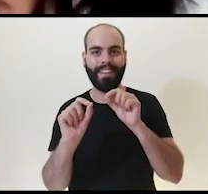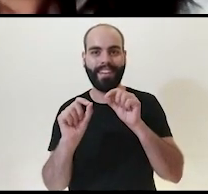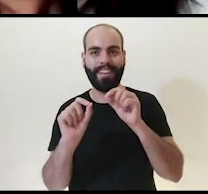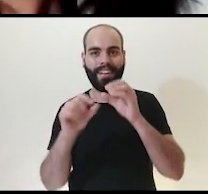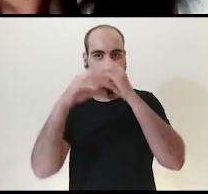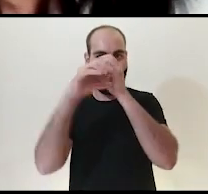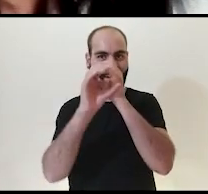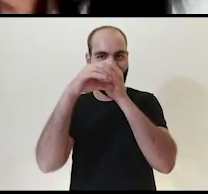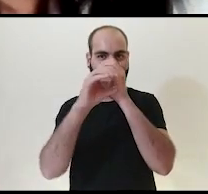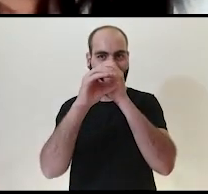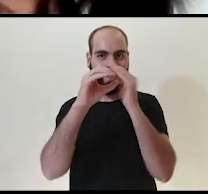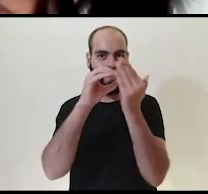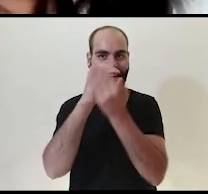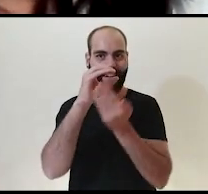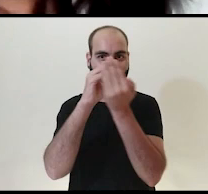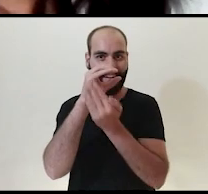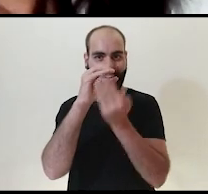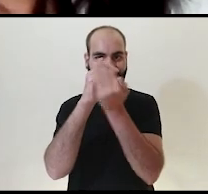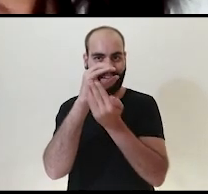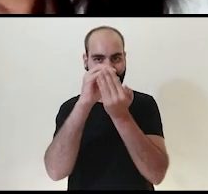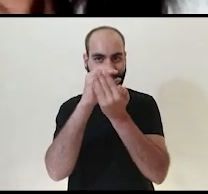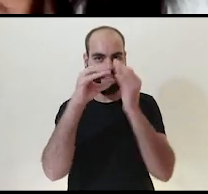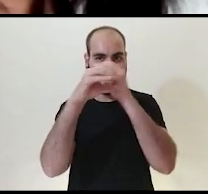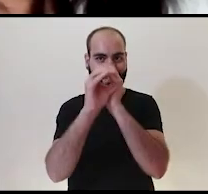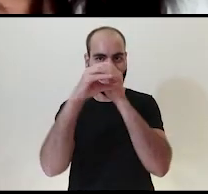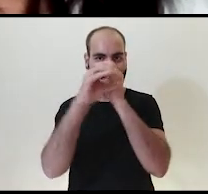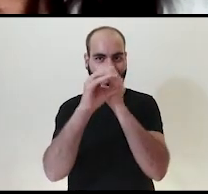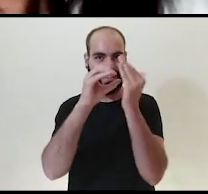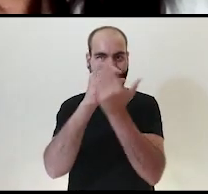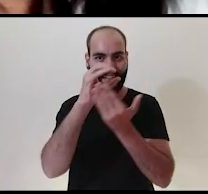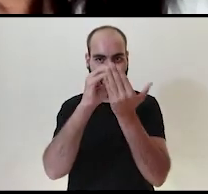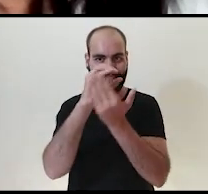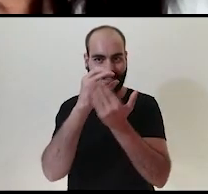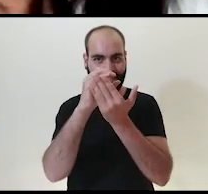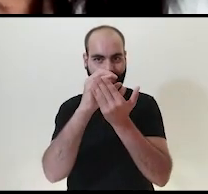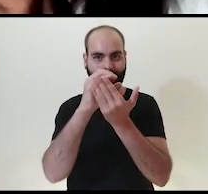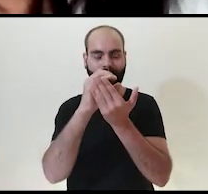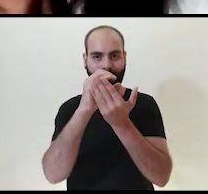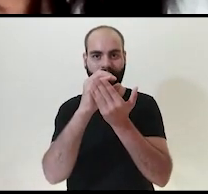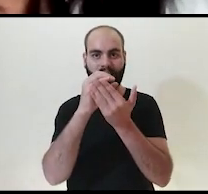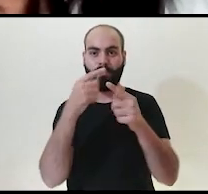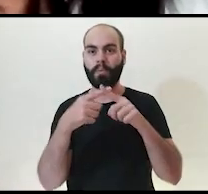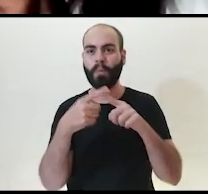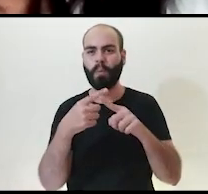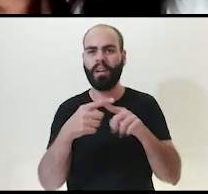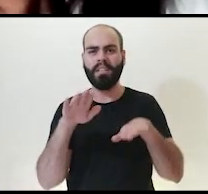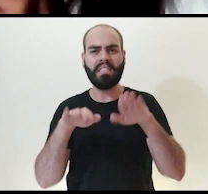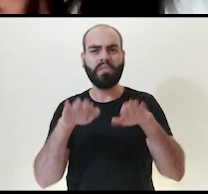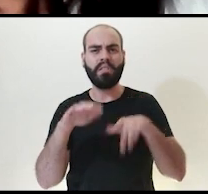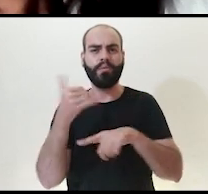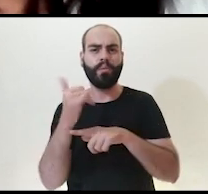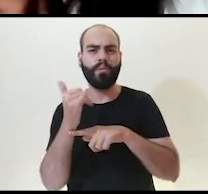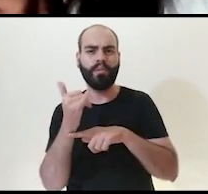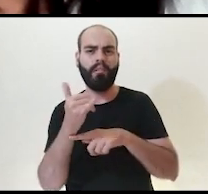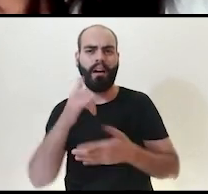Esse item é assim, porque o que acontece? A gente acaba, o celular tá no bolso, tá dentro da bolsa, em